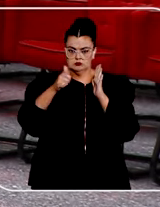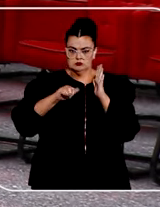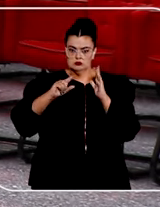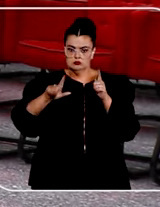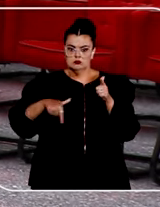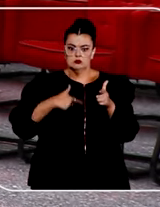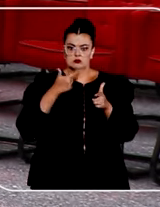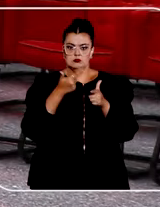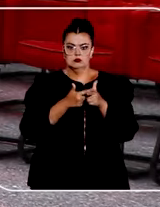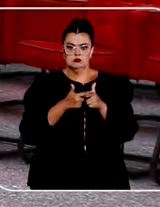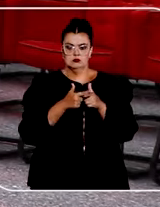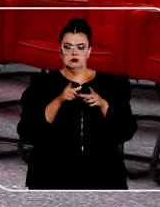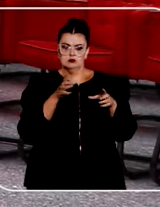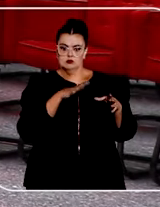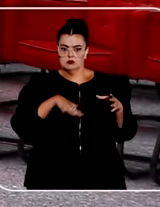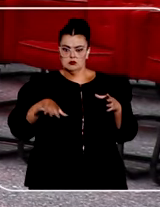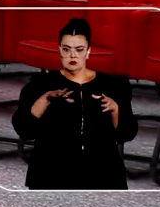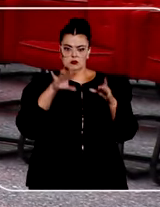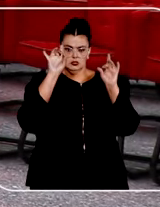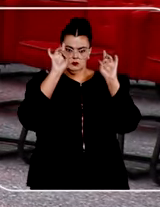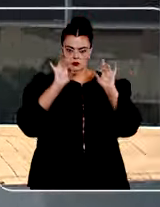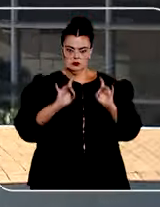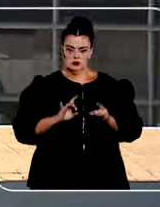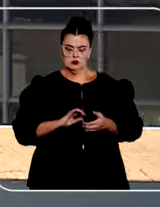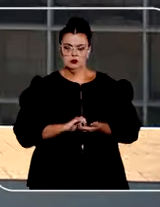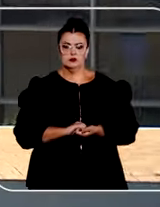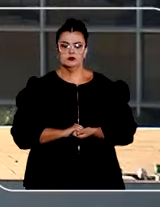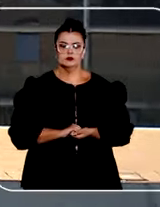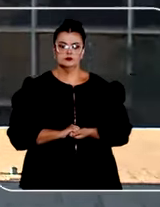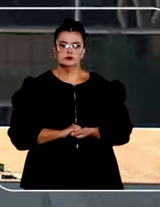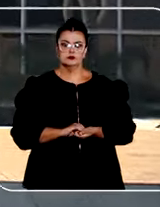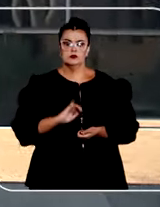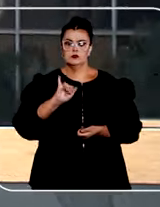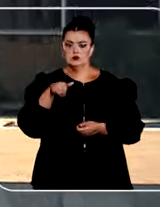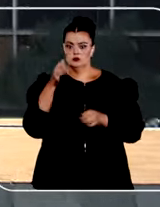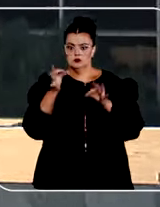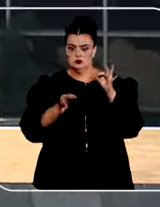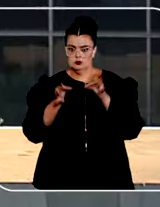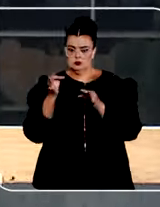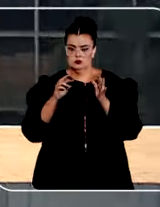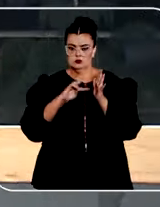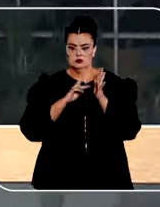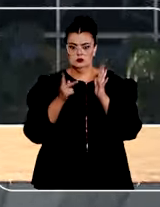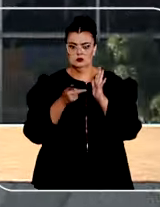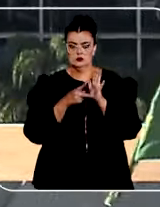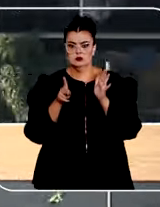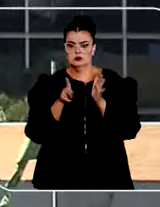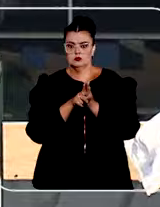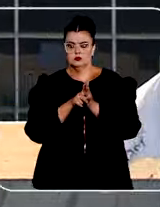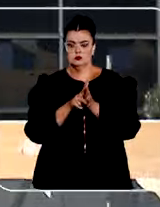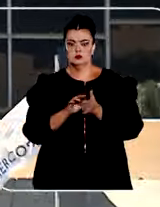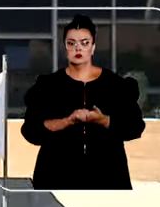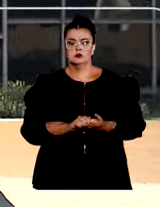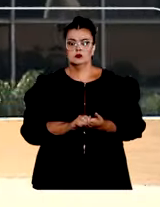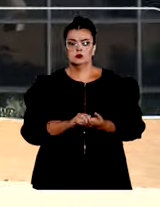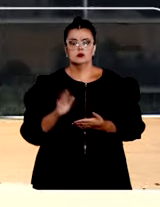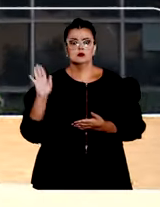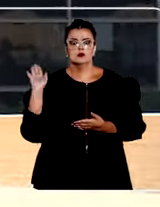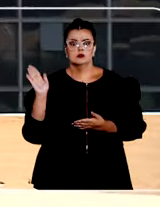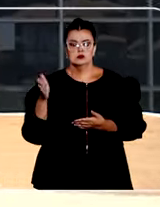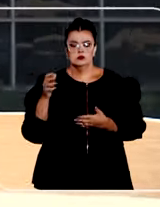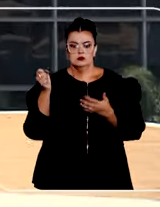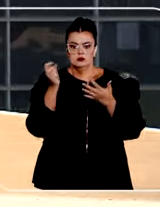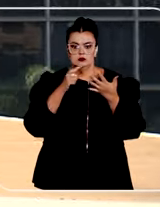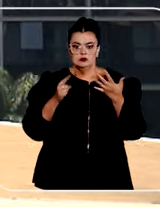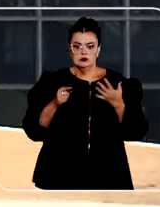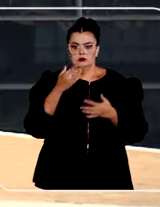repetitivo no âmbito da corte especial até o julgamento do tema e a definição do precedente qualificado foi determinada